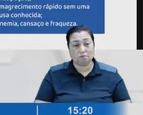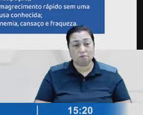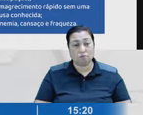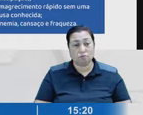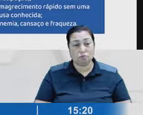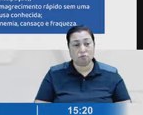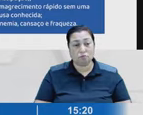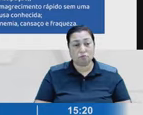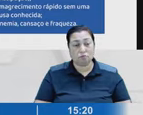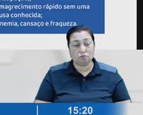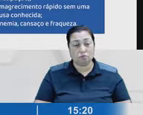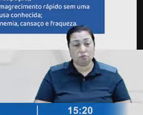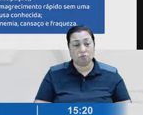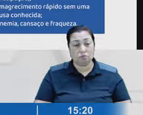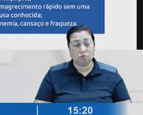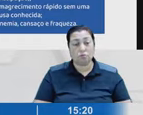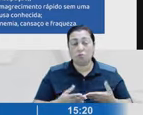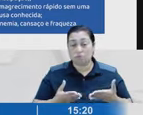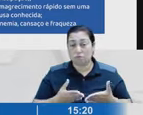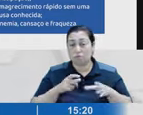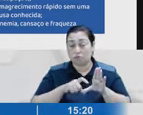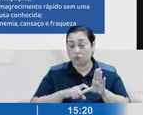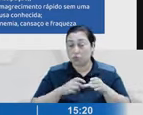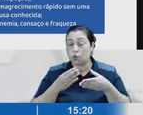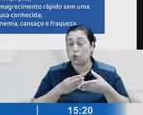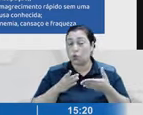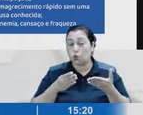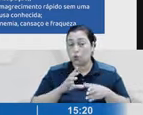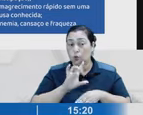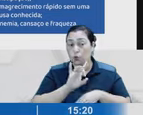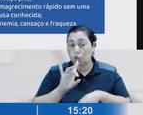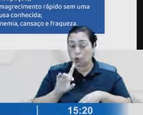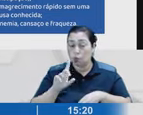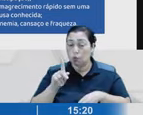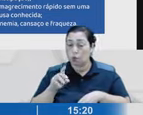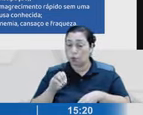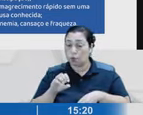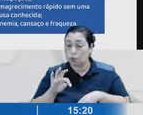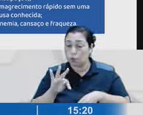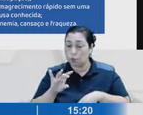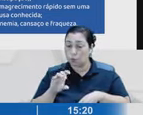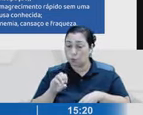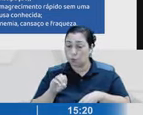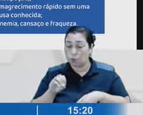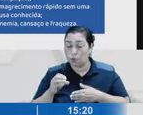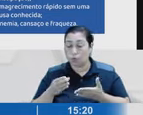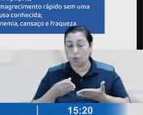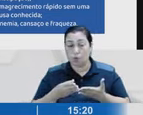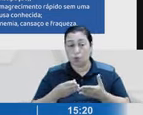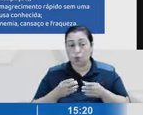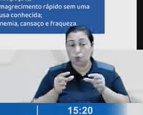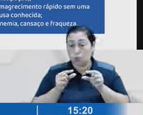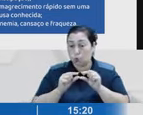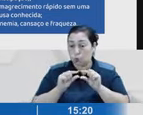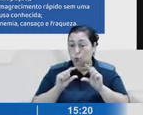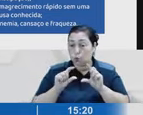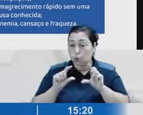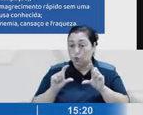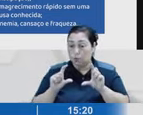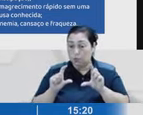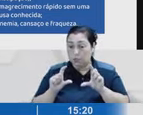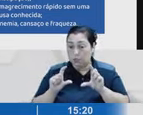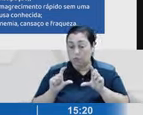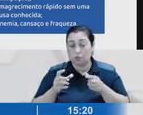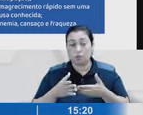Depende do pólipo, isso, depende da característica de cada pólipo, né? E depende do tamanho dele.